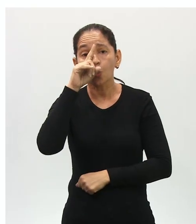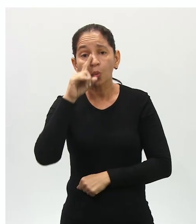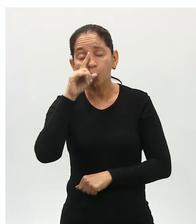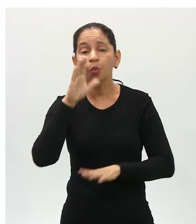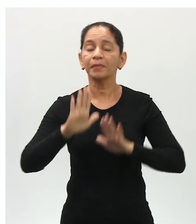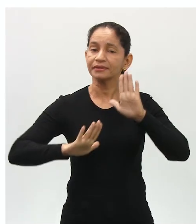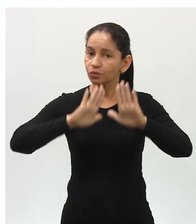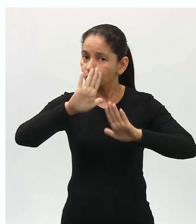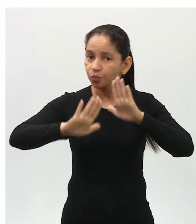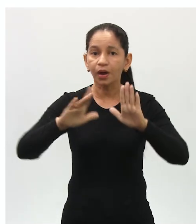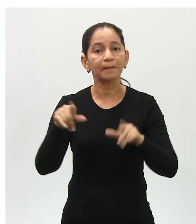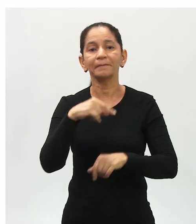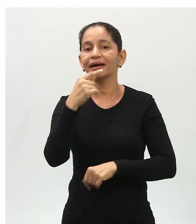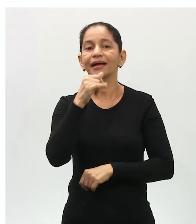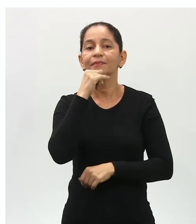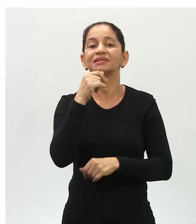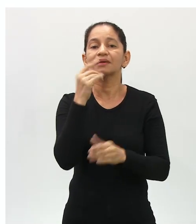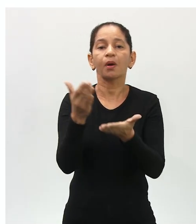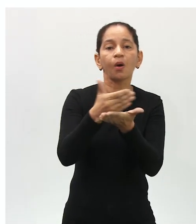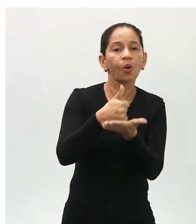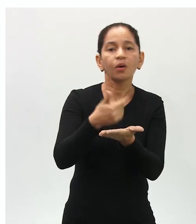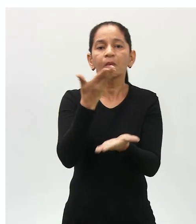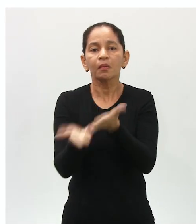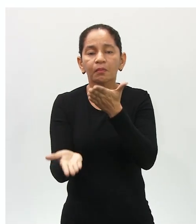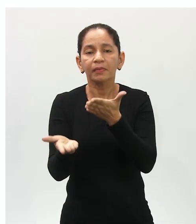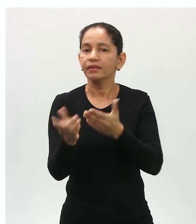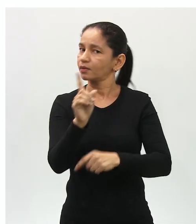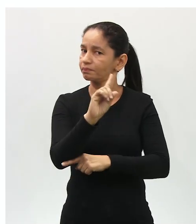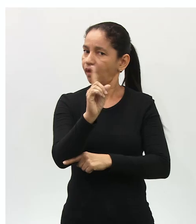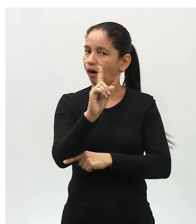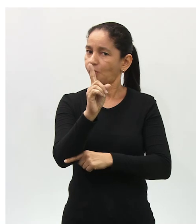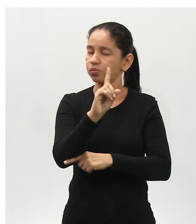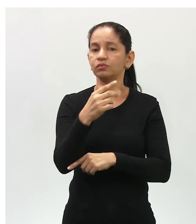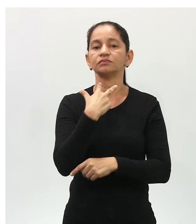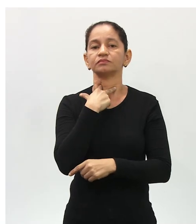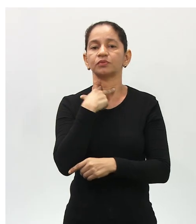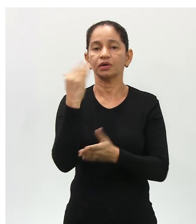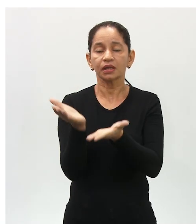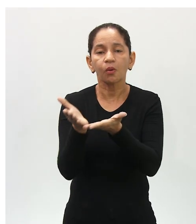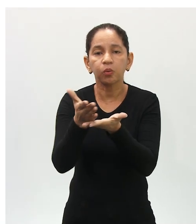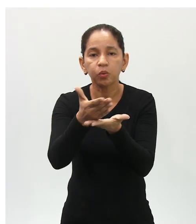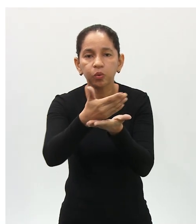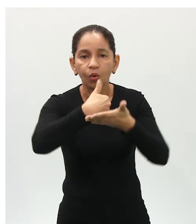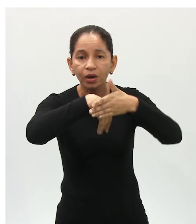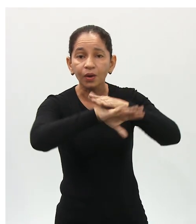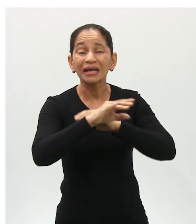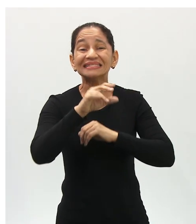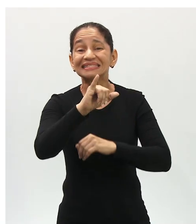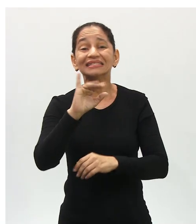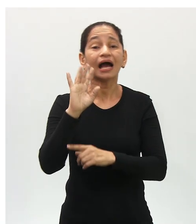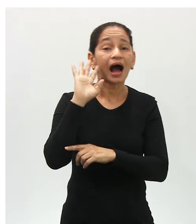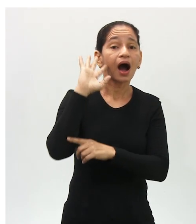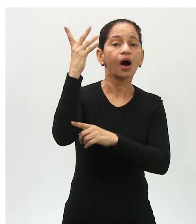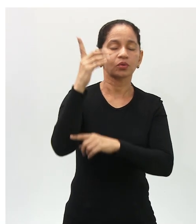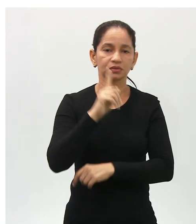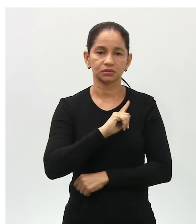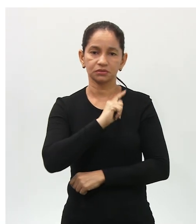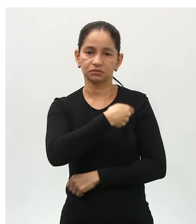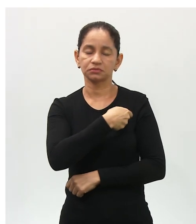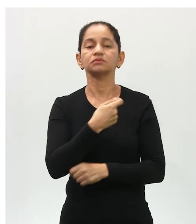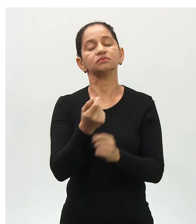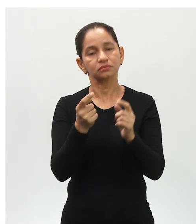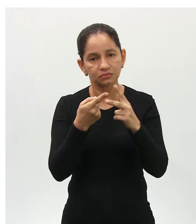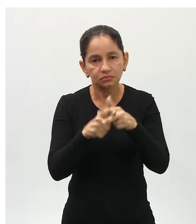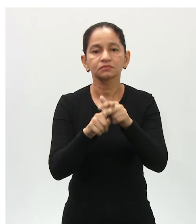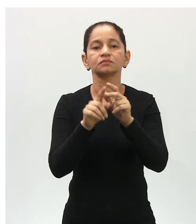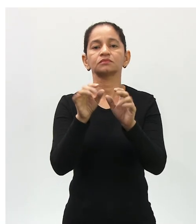isso não aconteça? E vai ali também tentar, de alguma maneira, prever o que vai fazer em caso de riscos fiscais. Quando nós vamos falar da